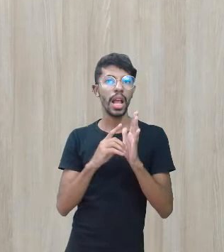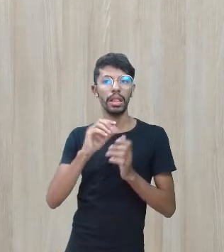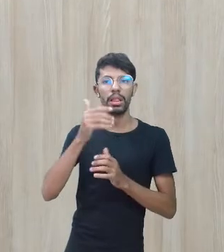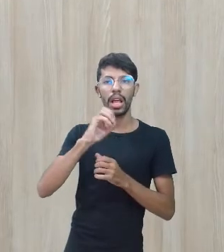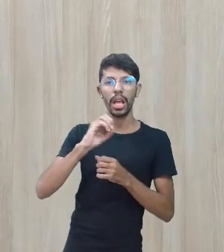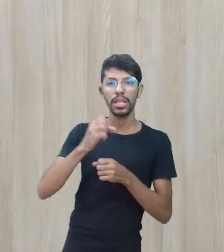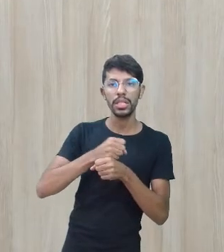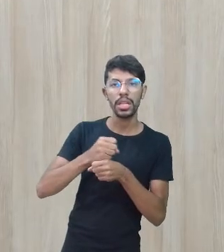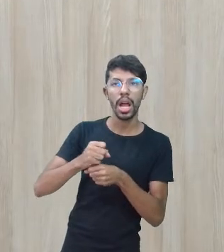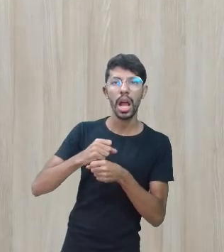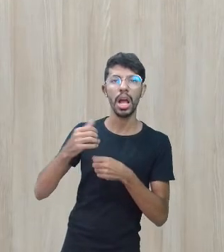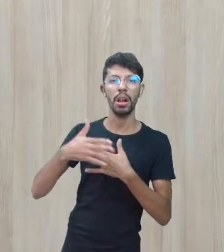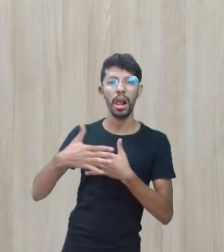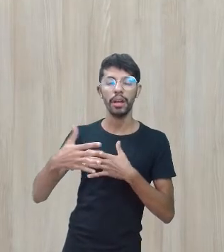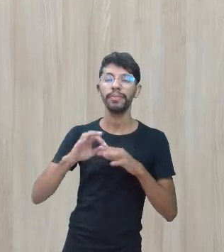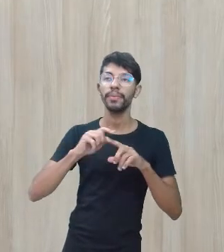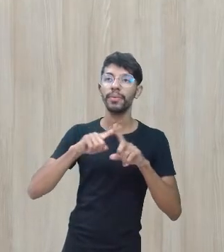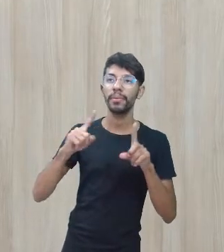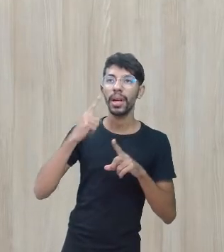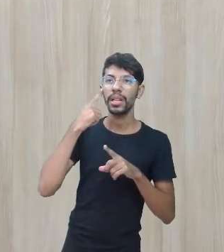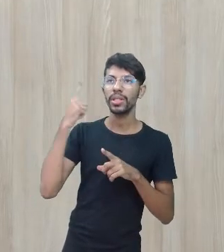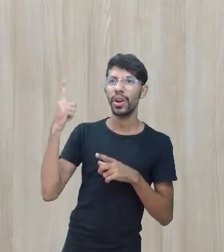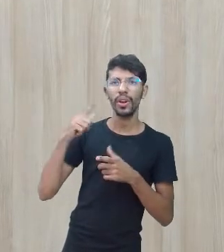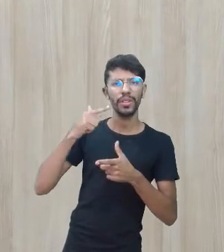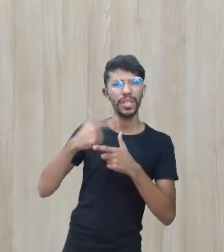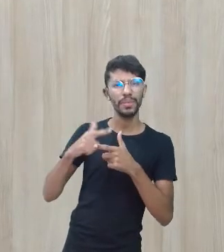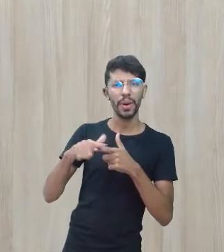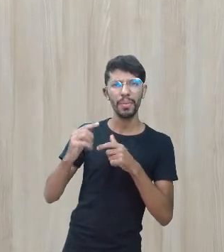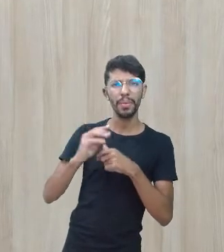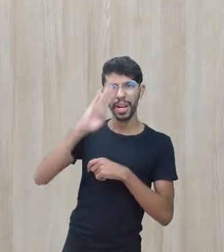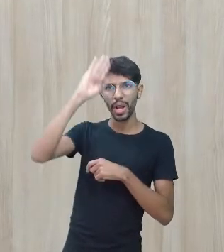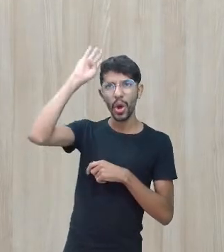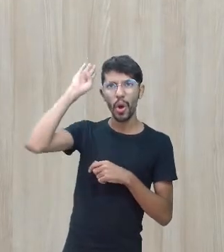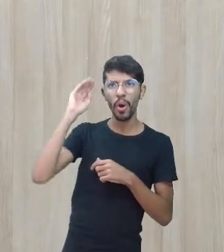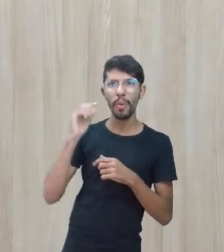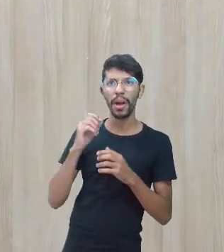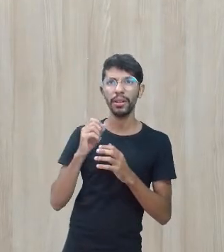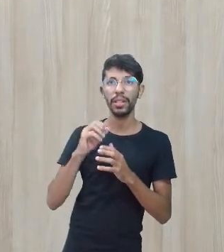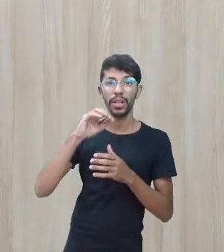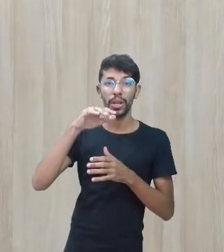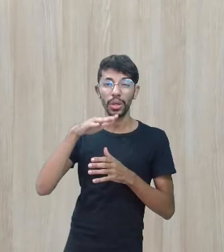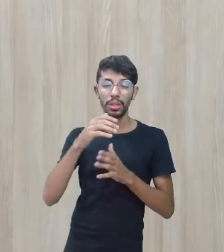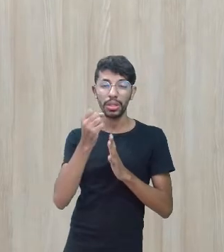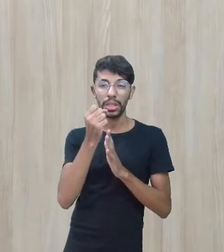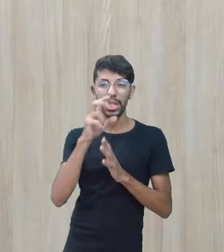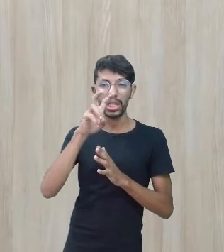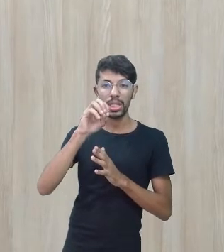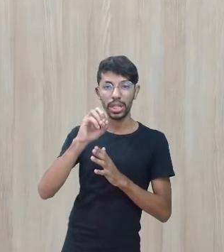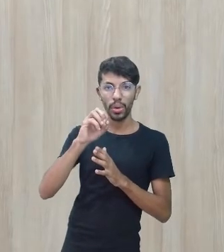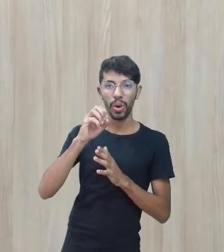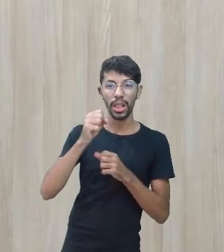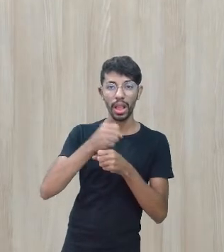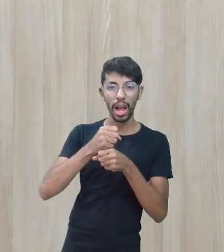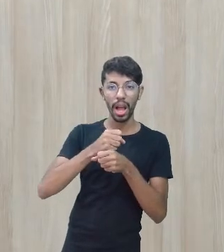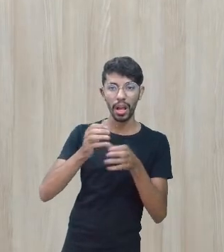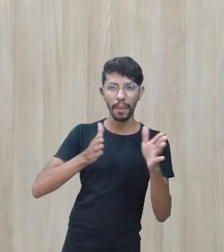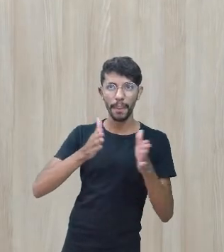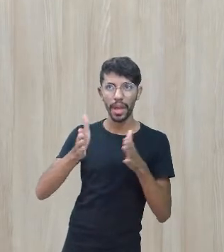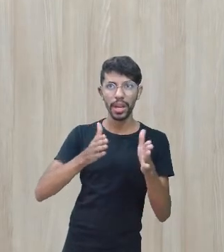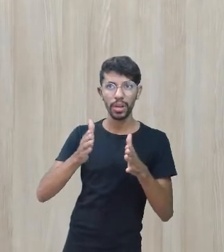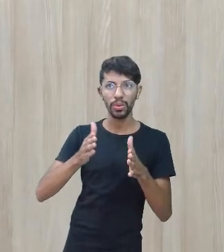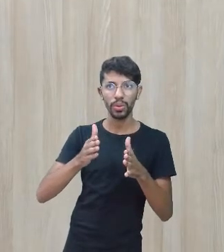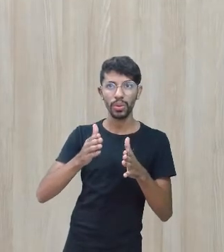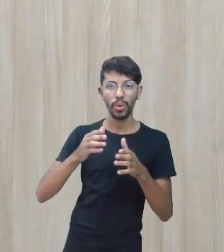já estava em decadência, né, só no século III, em 50 anos, Roma chegou a ter 16 imperadores. Era justamente o